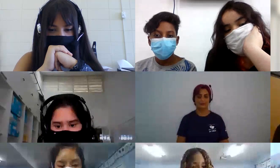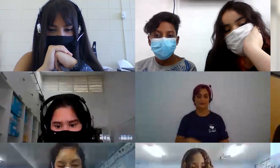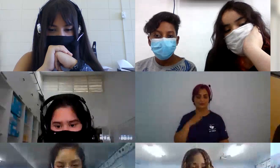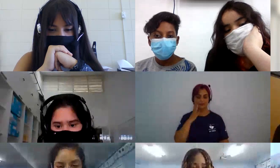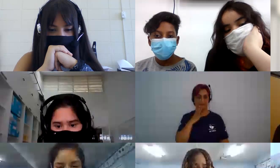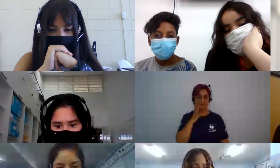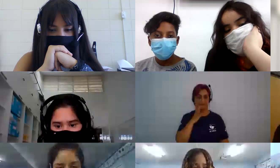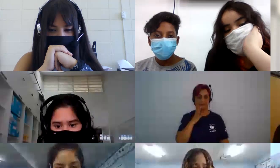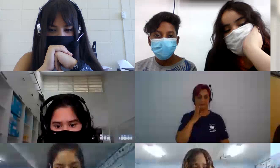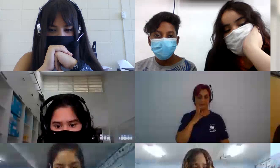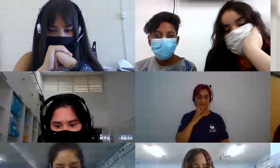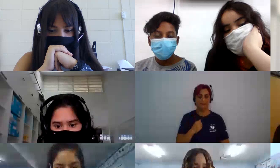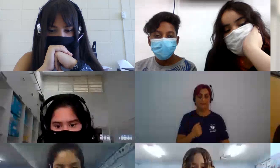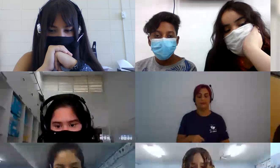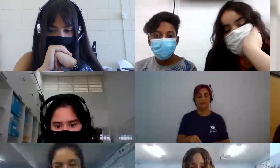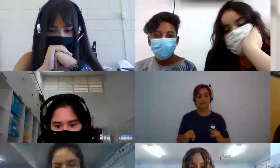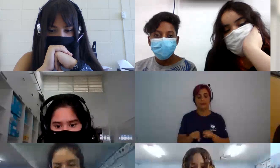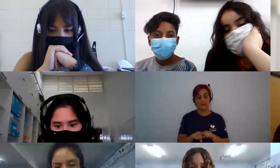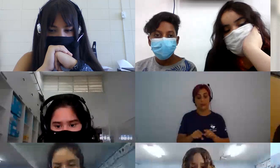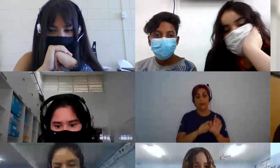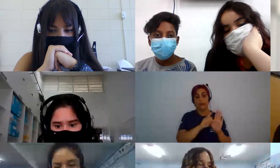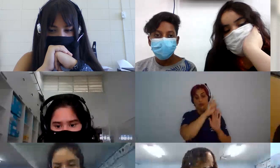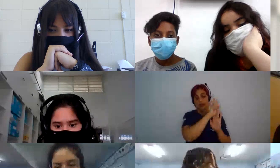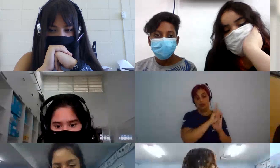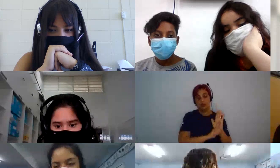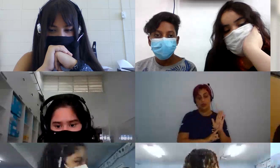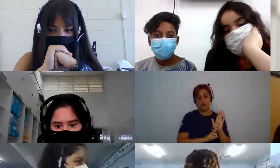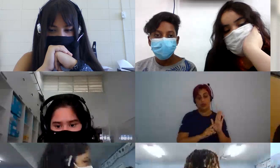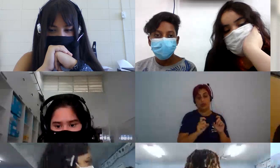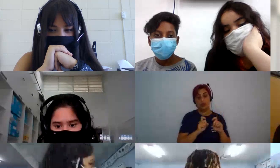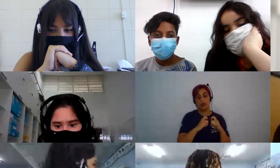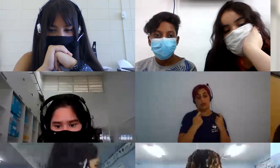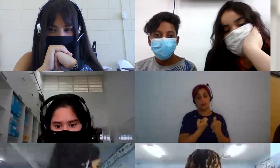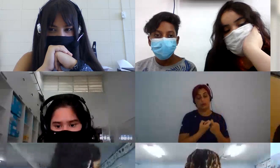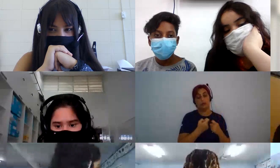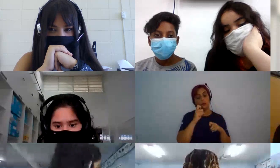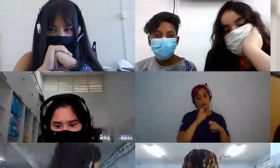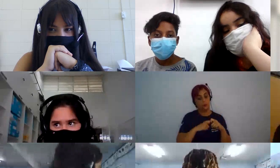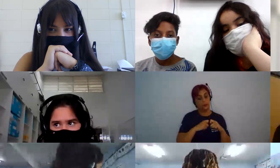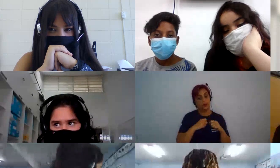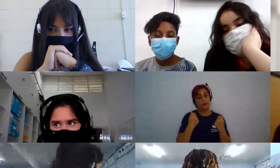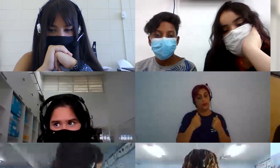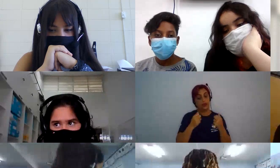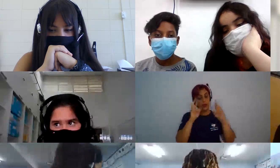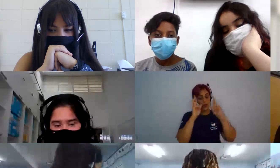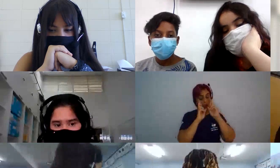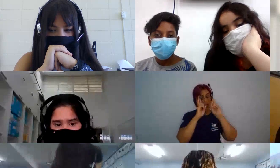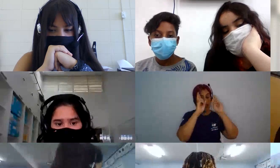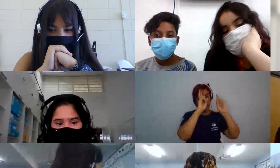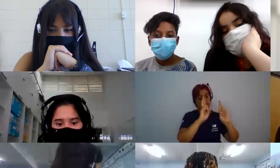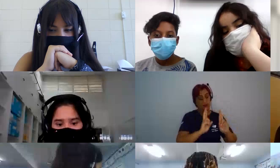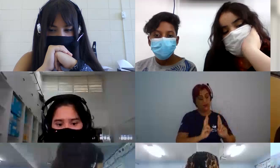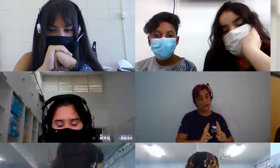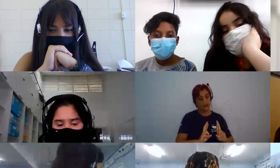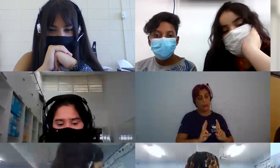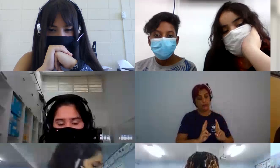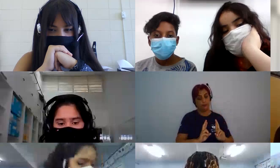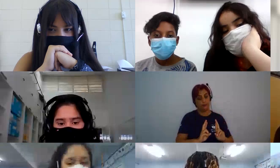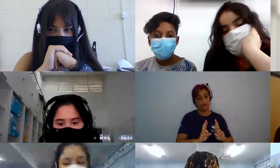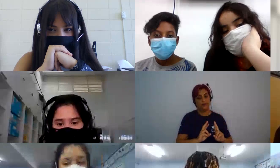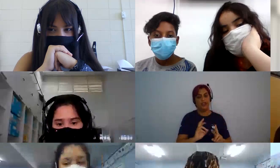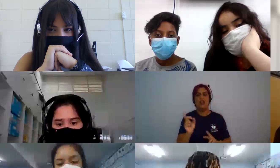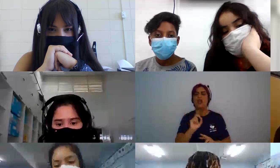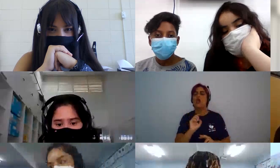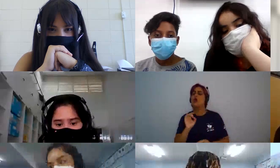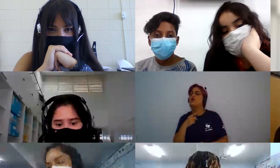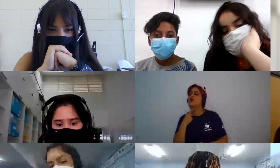Legal. Eu acho que também direito sexual é a gente respeitar e oferecer um espaço. Eu não estou dizendo